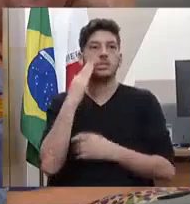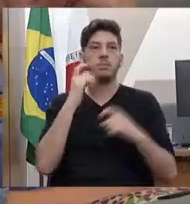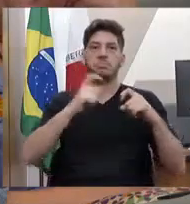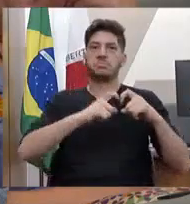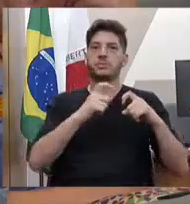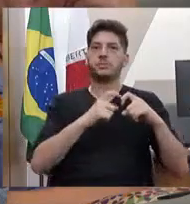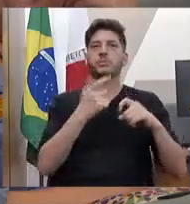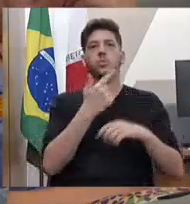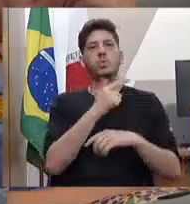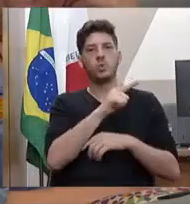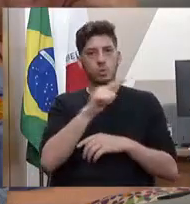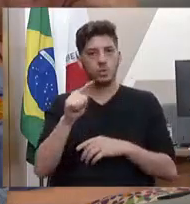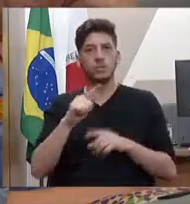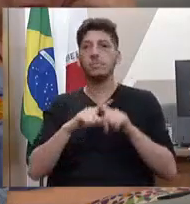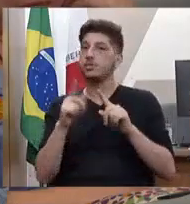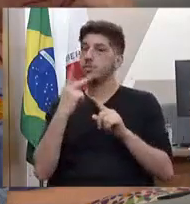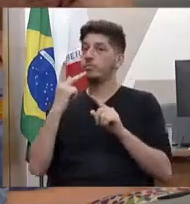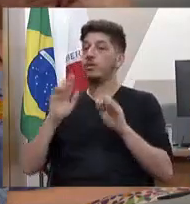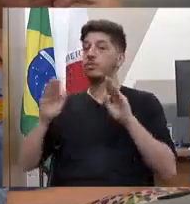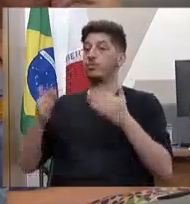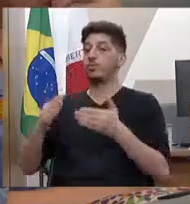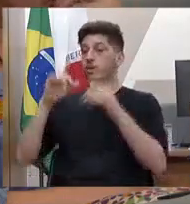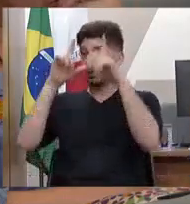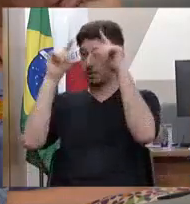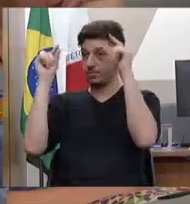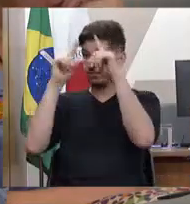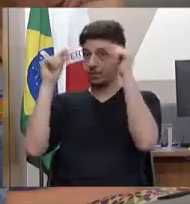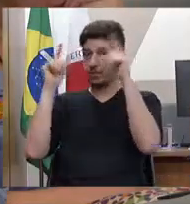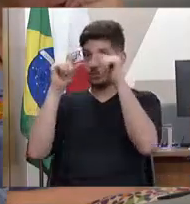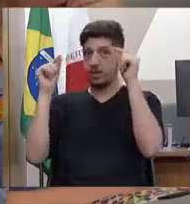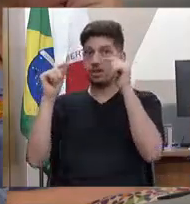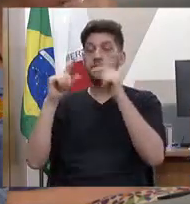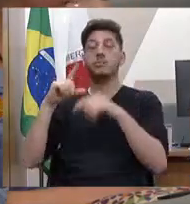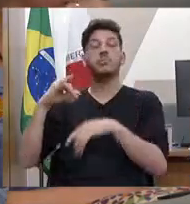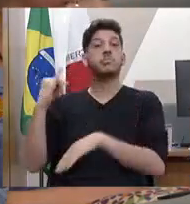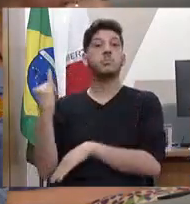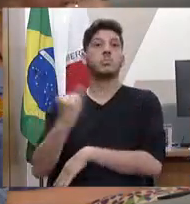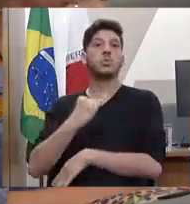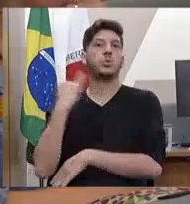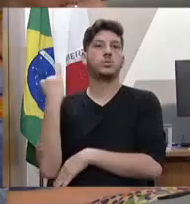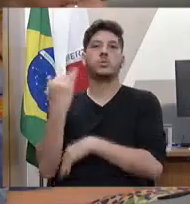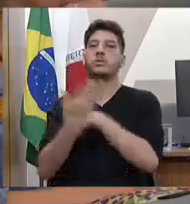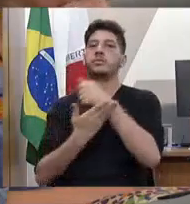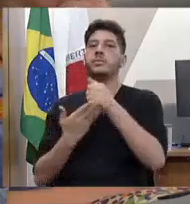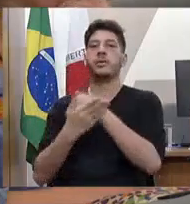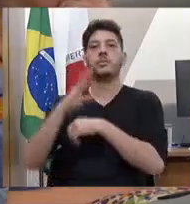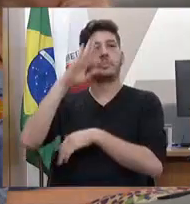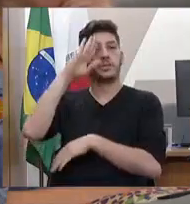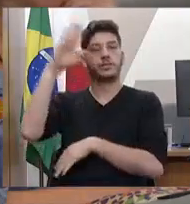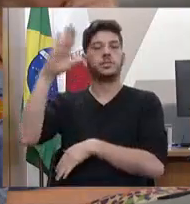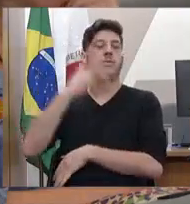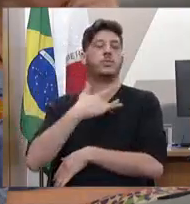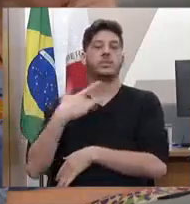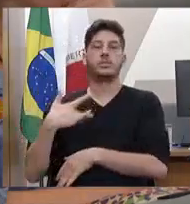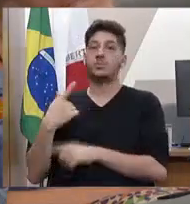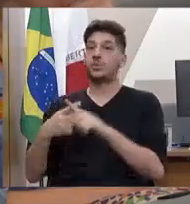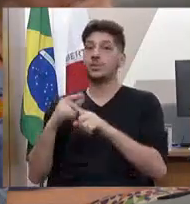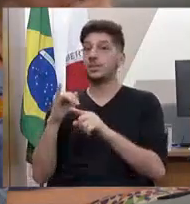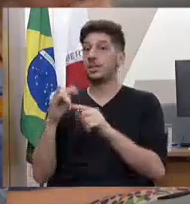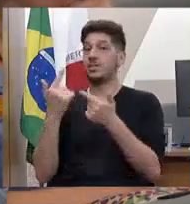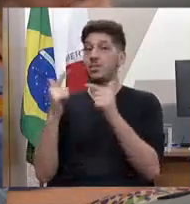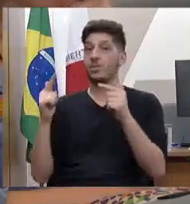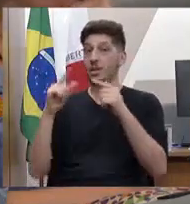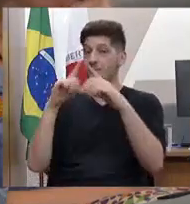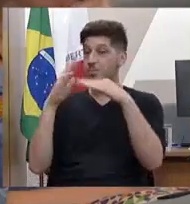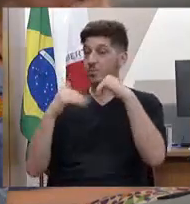e outras categorias também mas falando aqui da enfermagem a enfermagem é o pulmão e o coração da Saúde porque se a enfermagem não tiver ali presente não